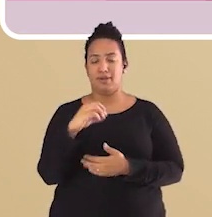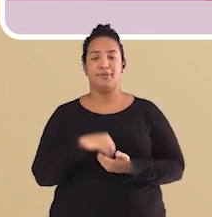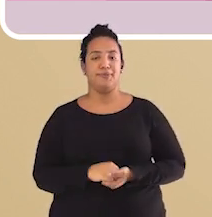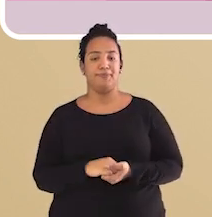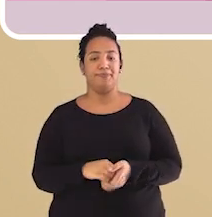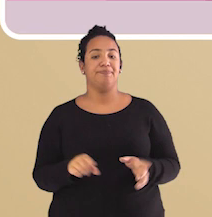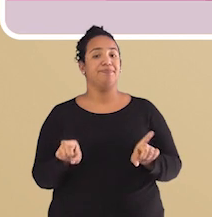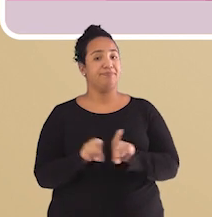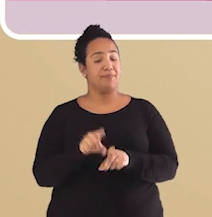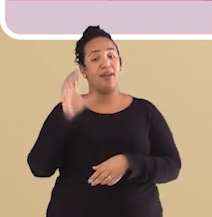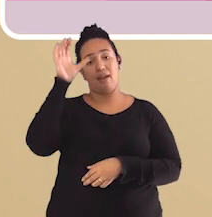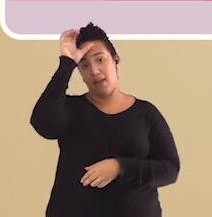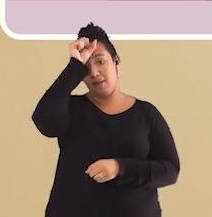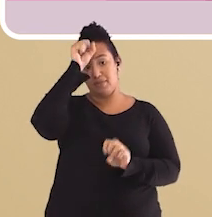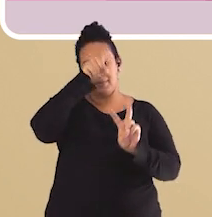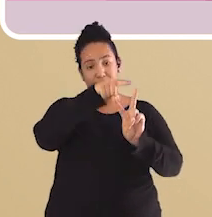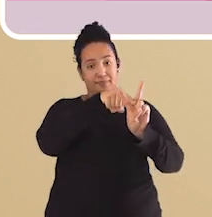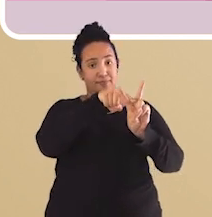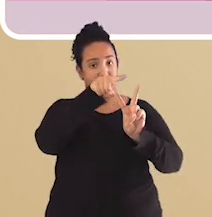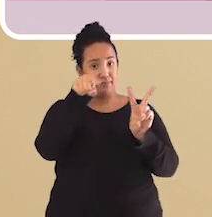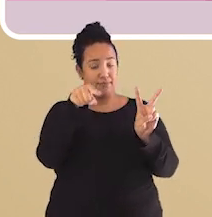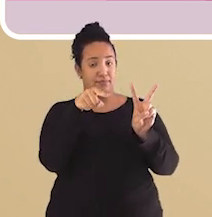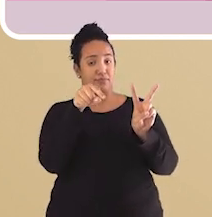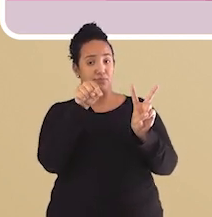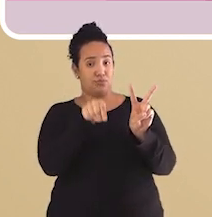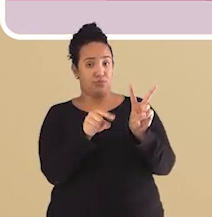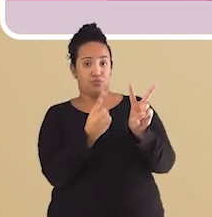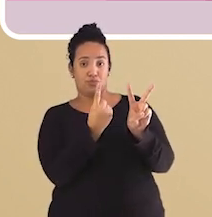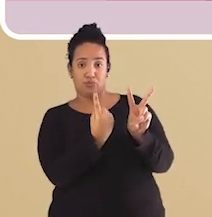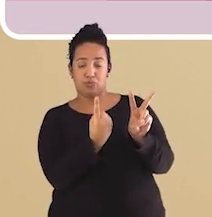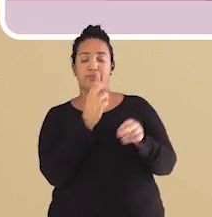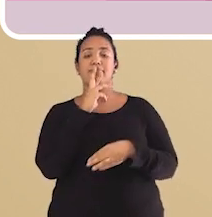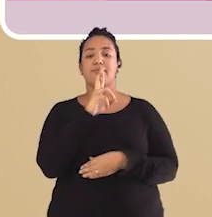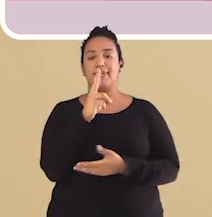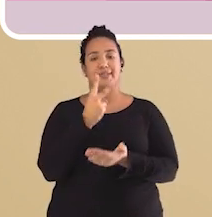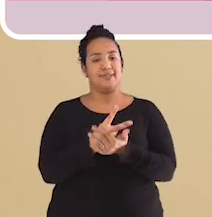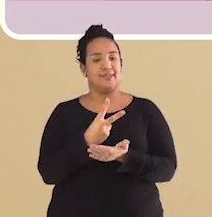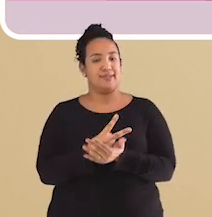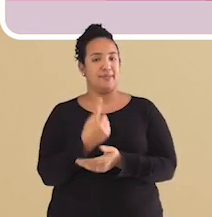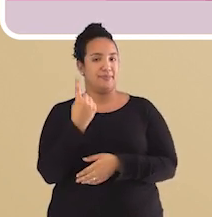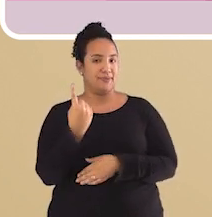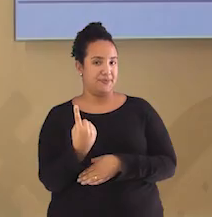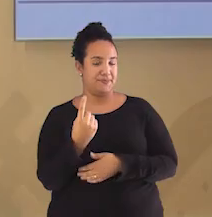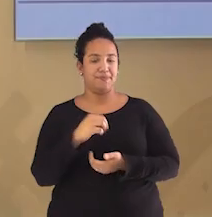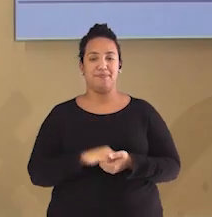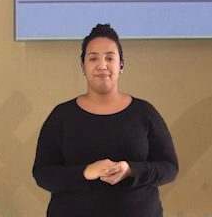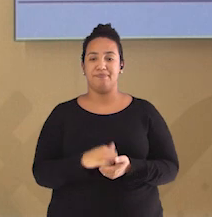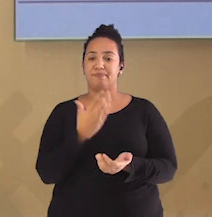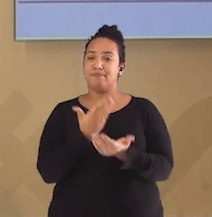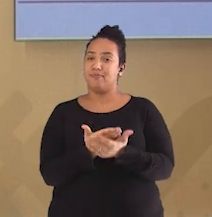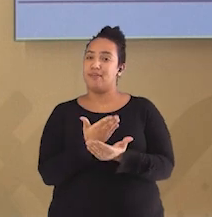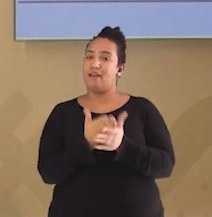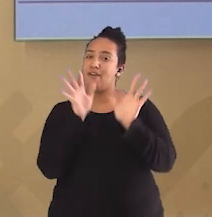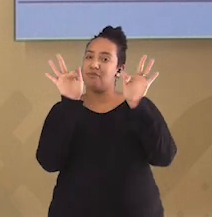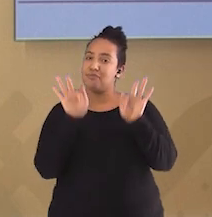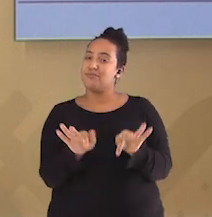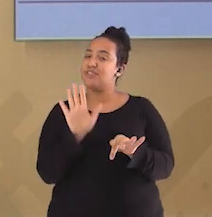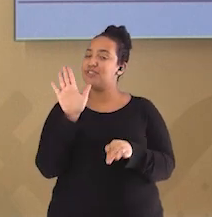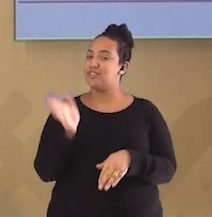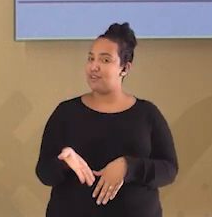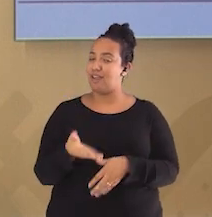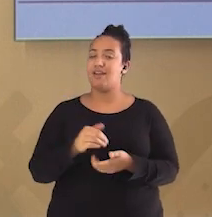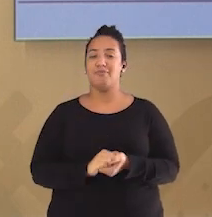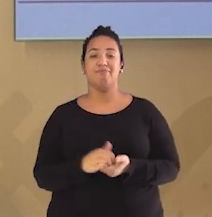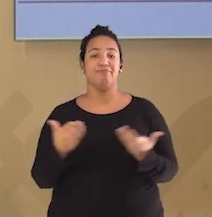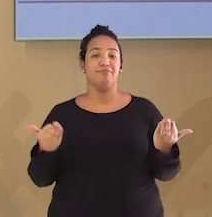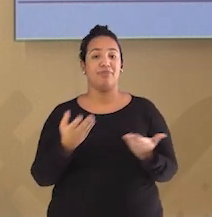zero. E aprendemos que a raiz quadrada de 1 tem como resultado 1. A nossa aula termina aqui.